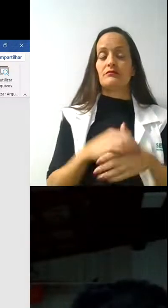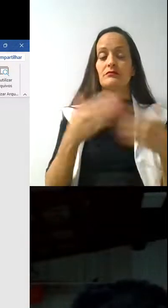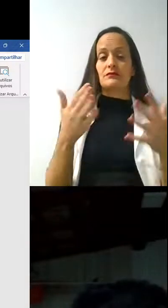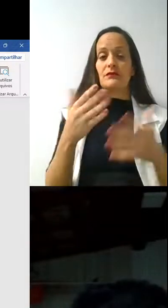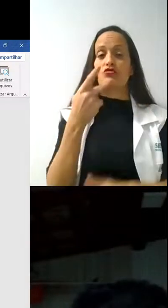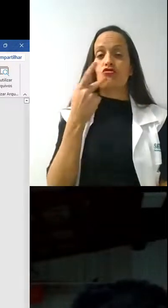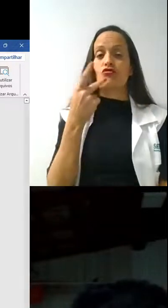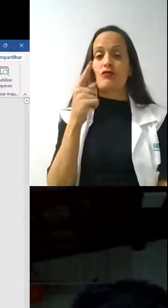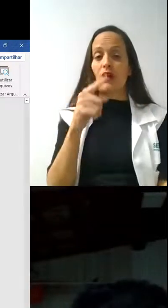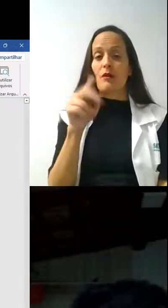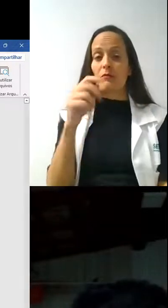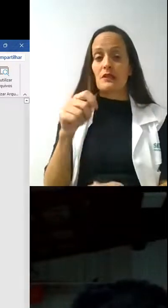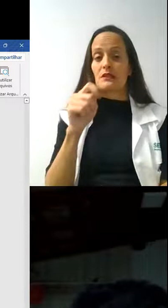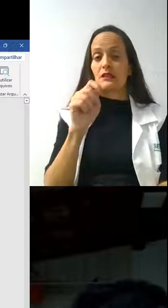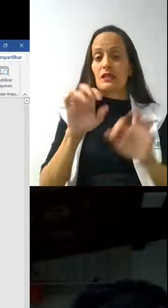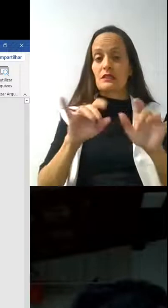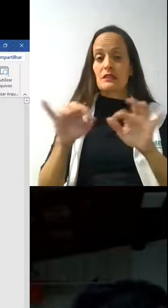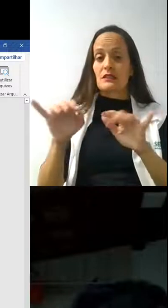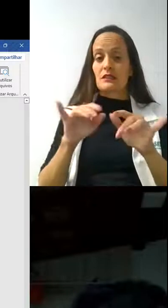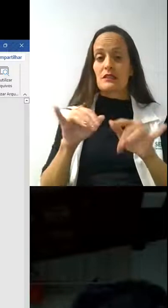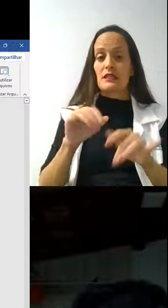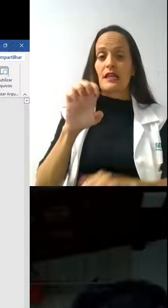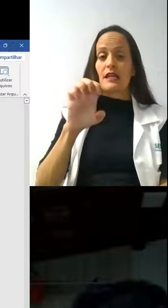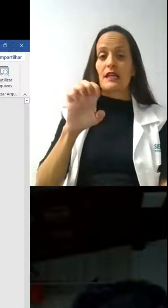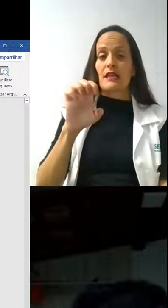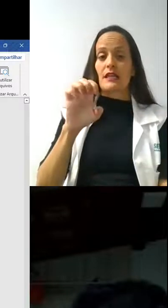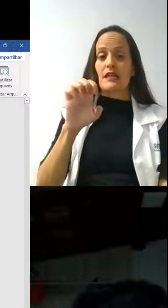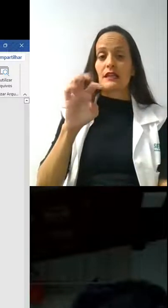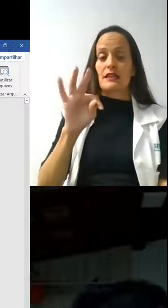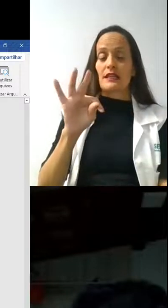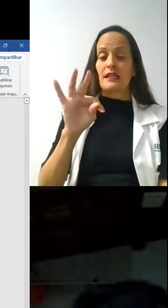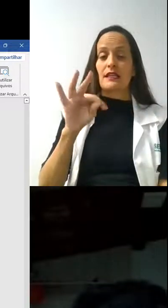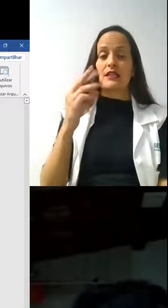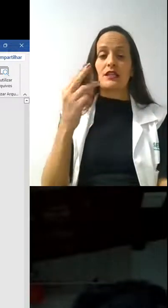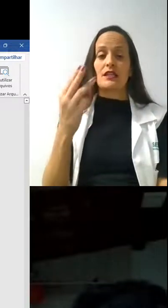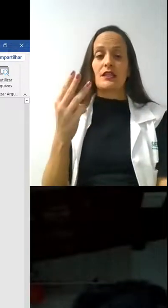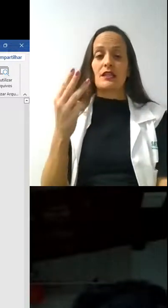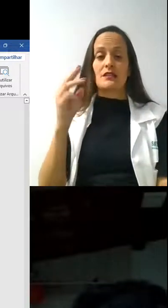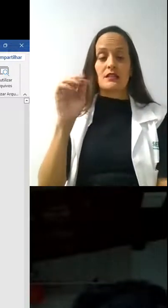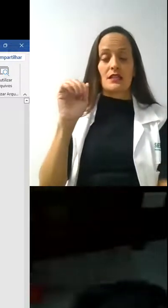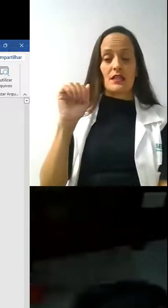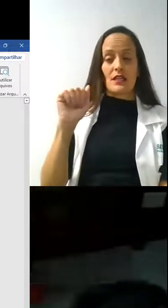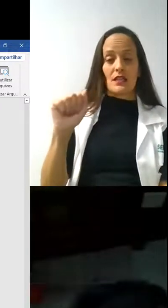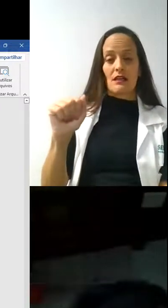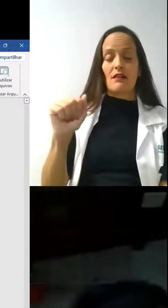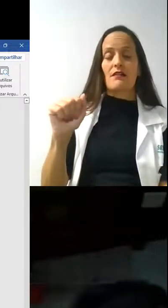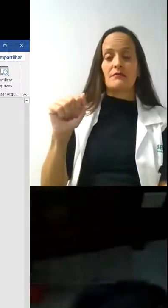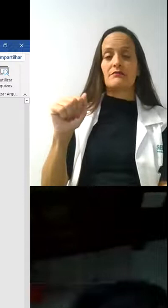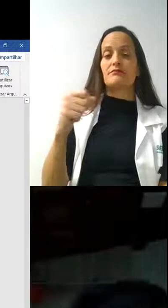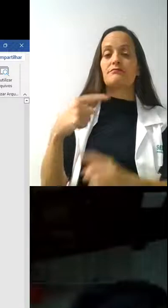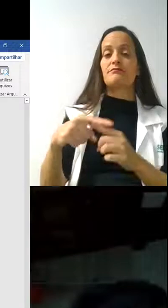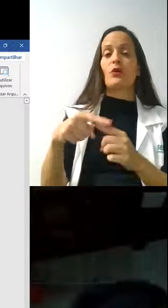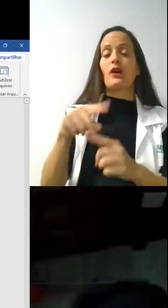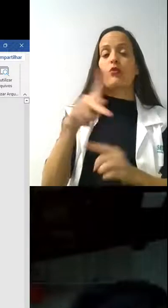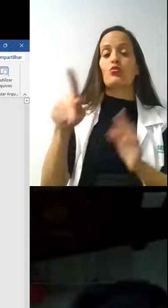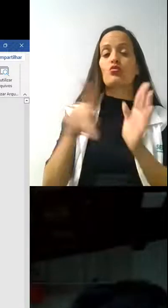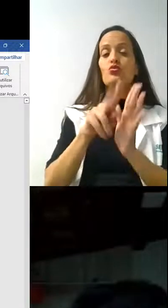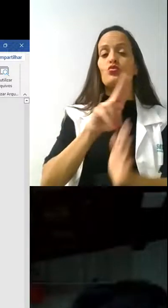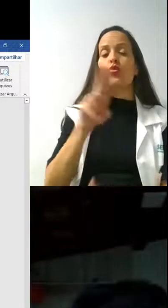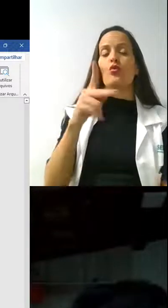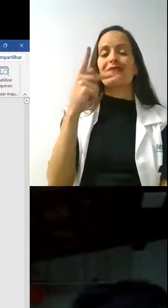ET3A, certo? Então, essa é a especificação do novo transformador que vai ser instalado.